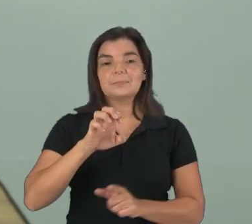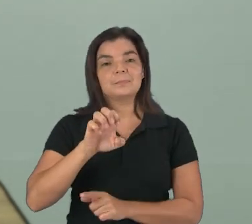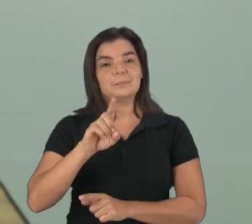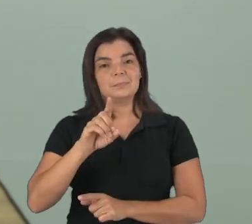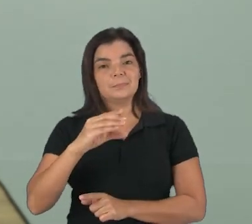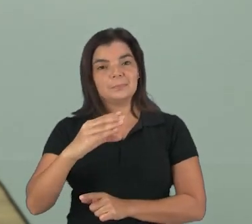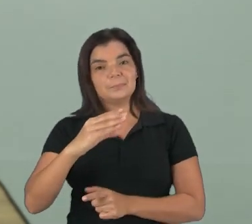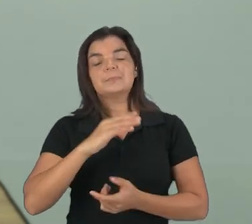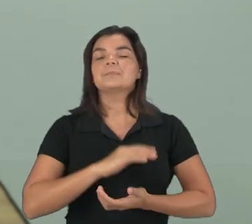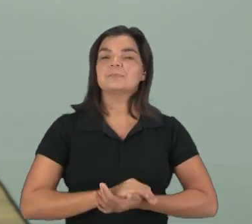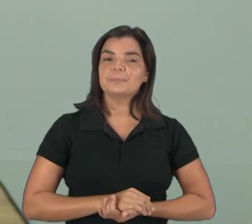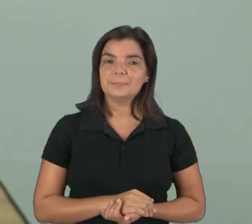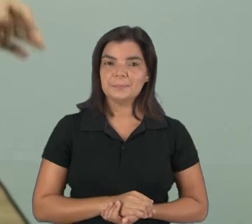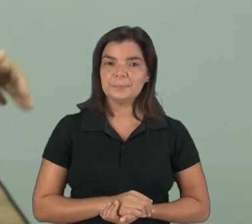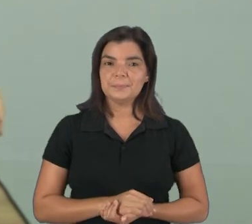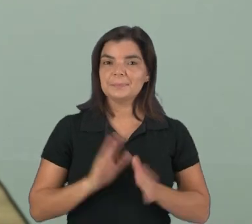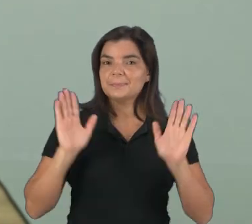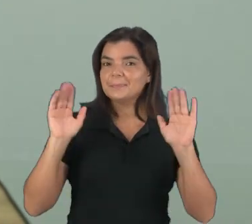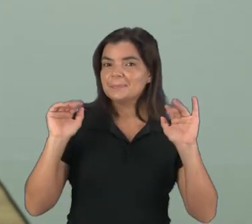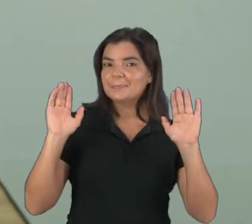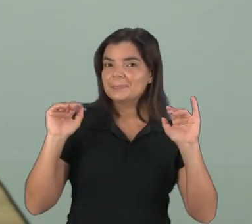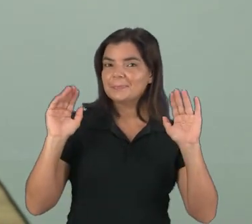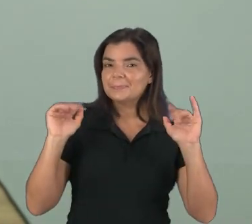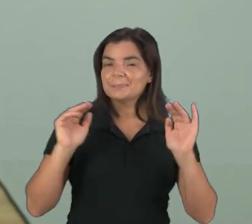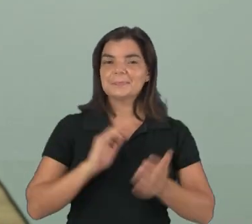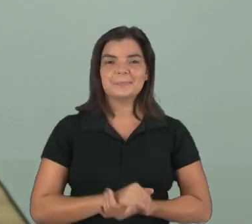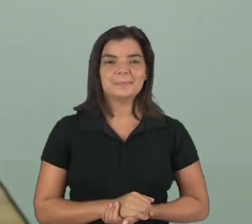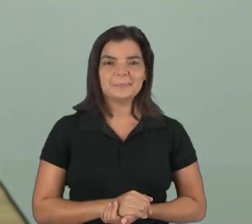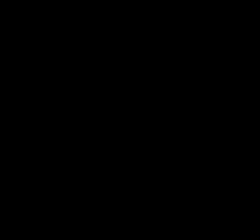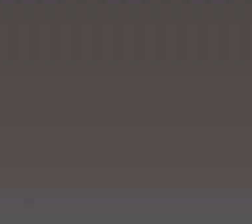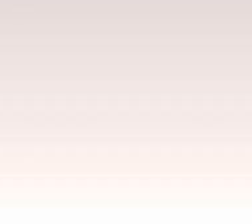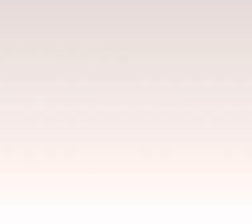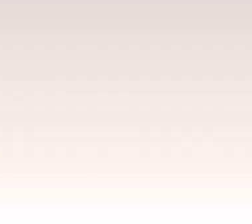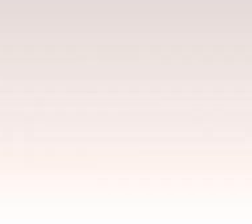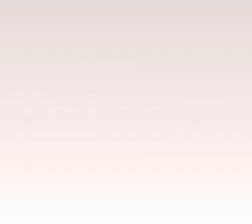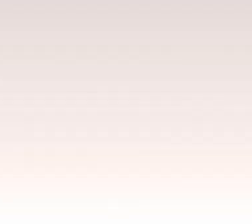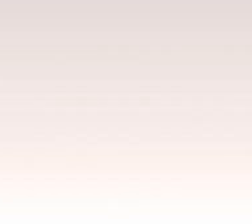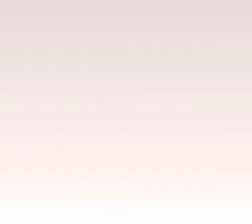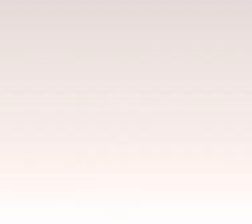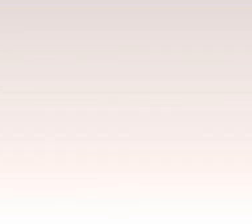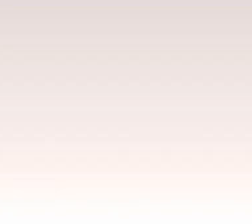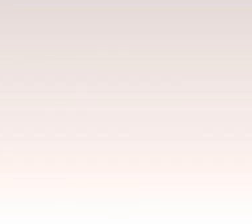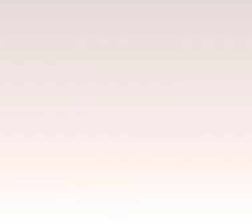a essa e outras aulas na nossa plataforma Eduque. Tchau, tchau, turma, e até mais!